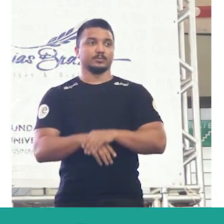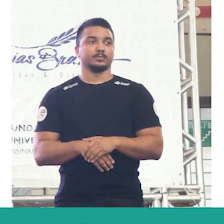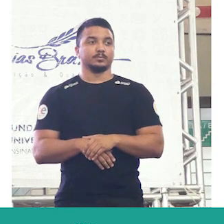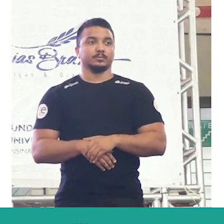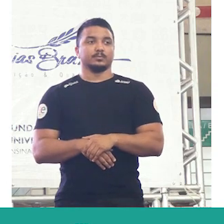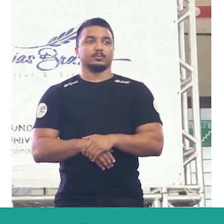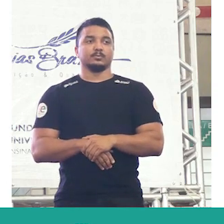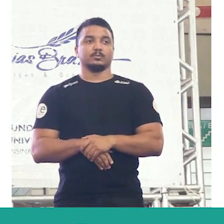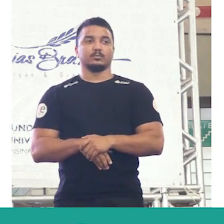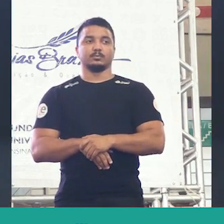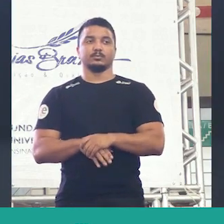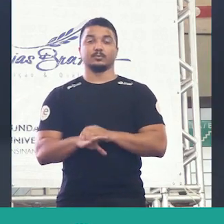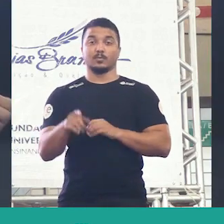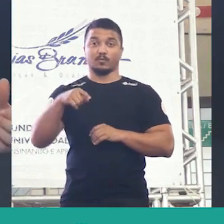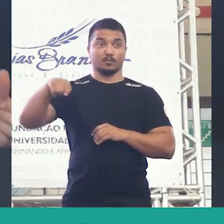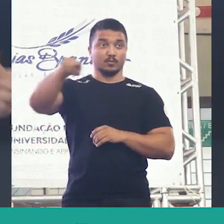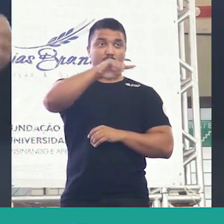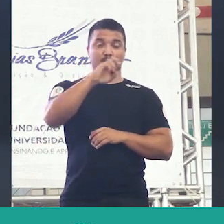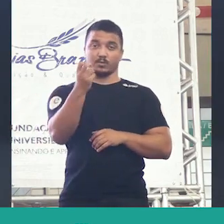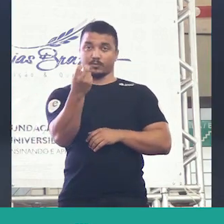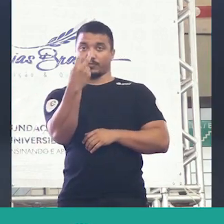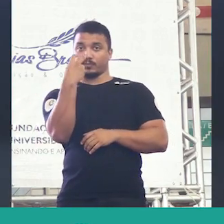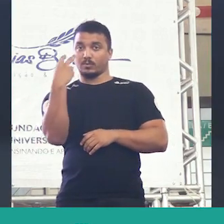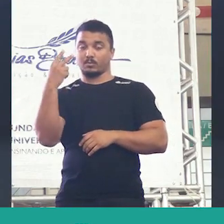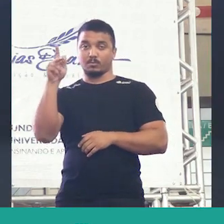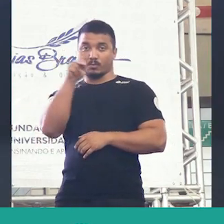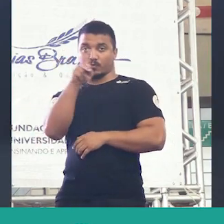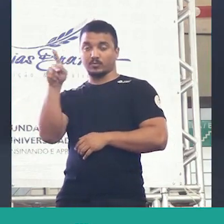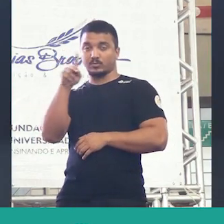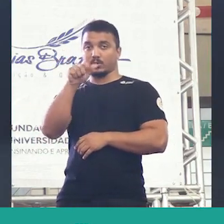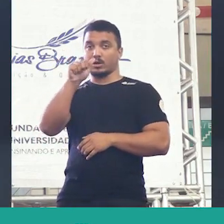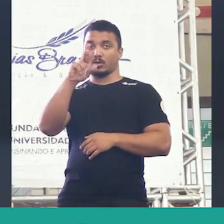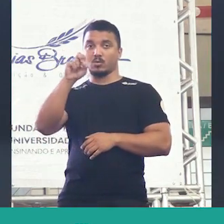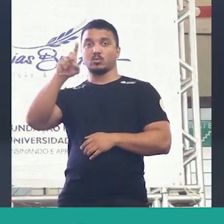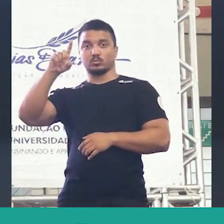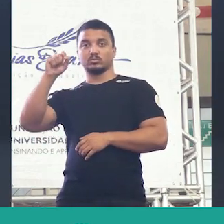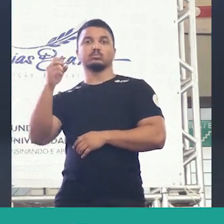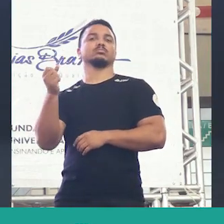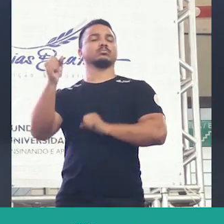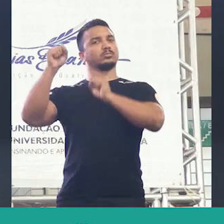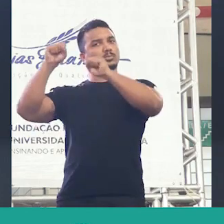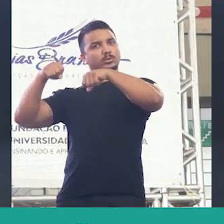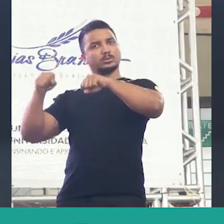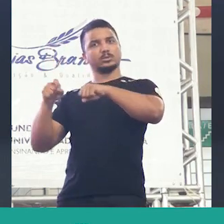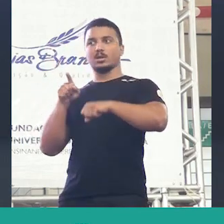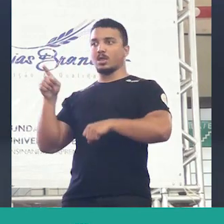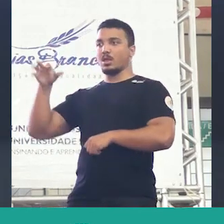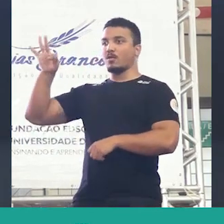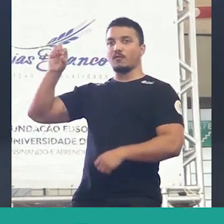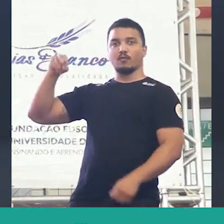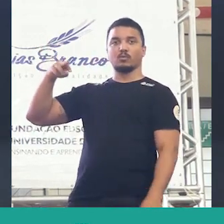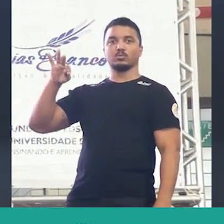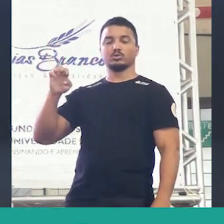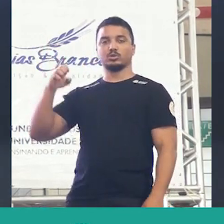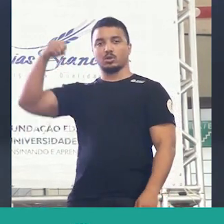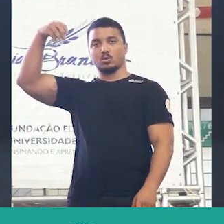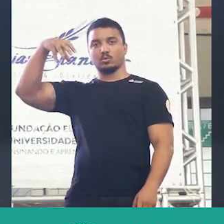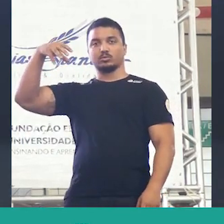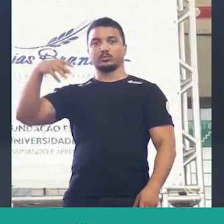vocês. Vocês estão vendo o professor Haroldinho? Sim. Então ele é uma fonte de